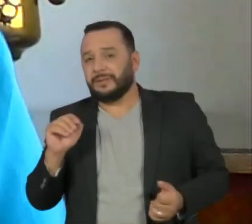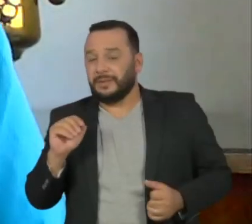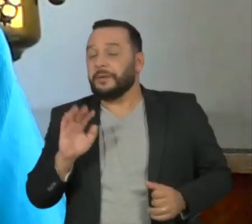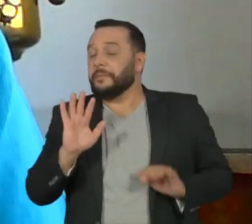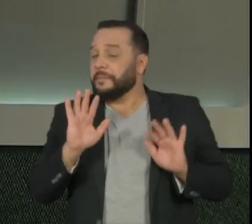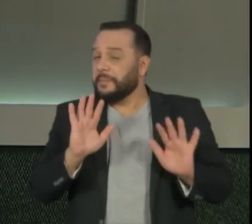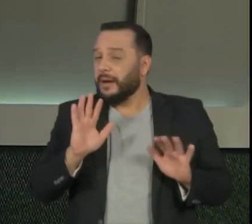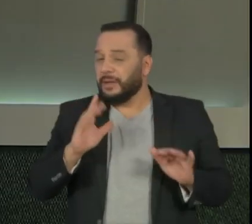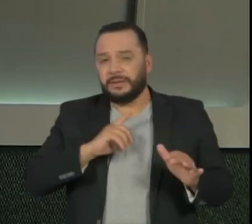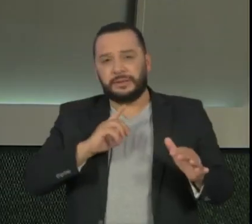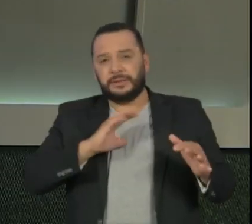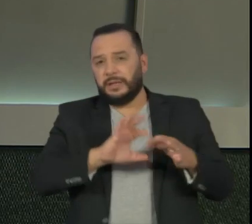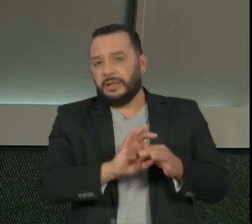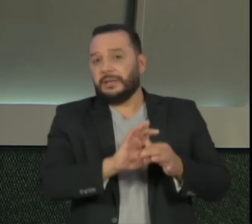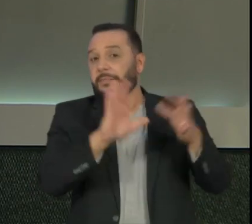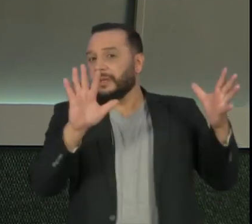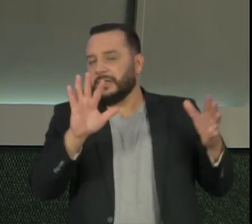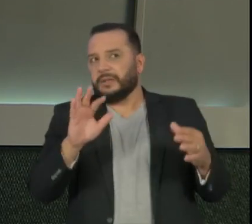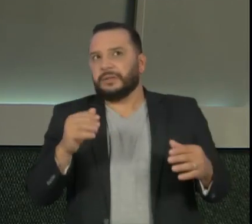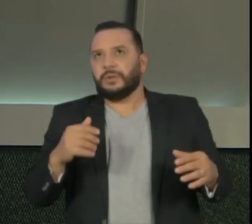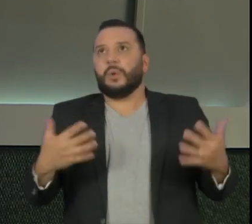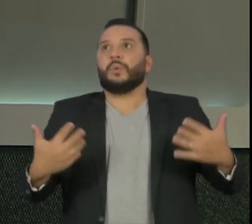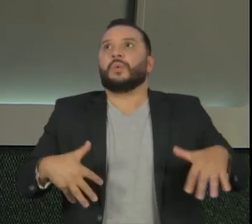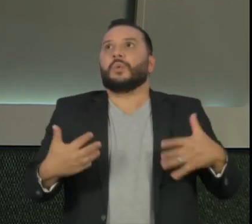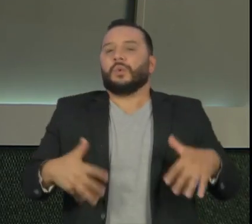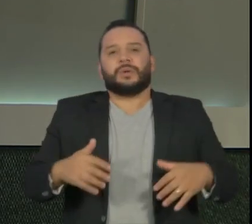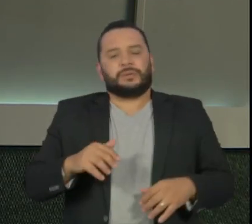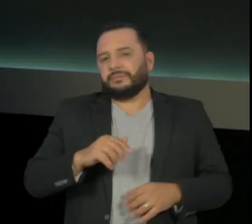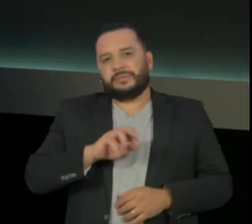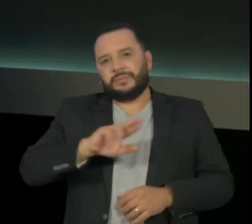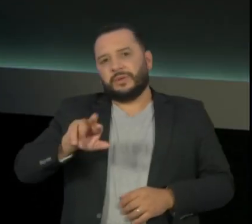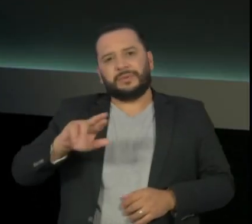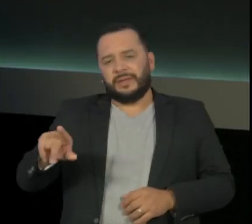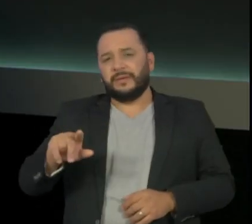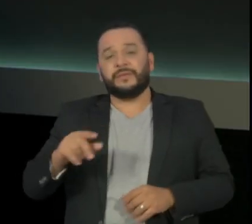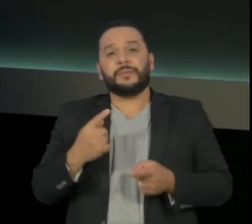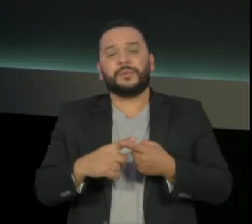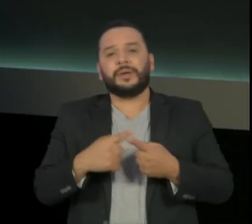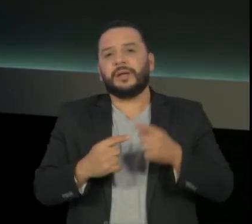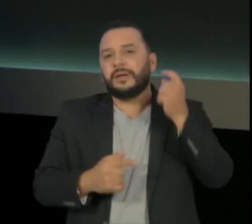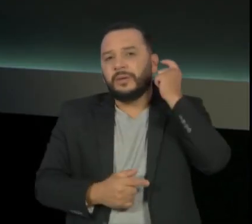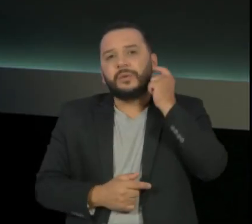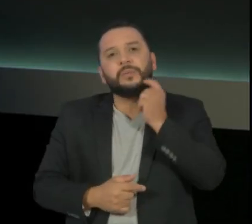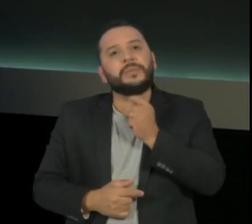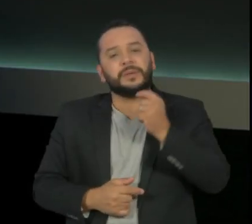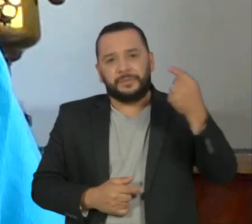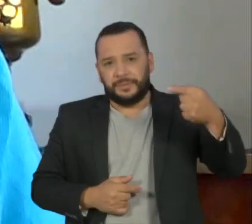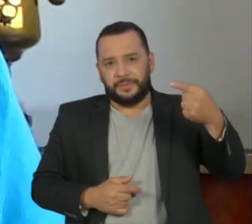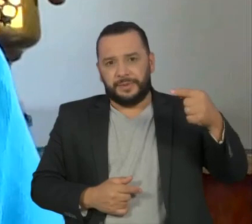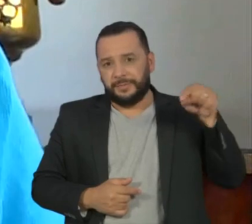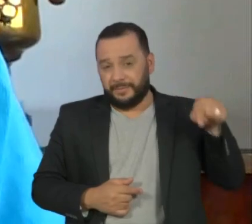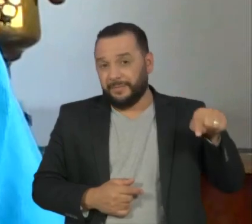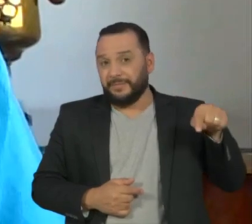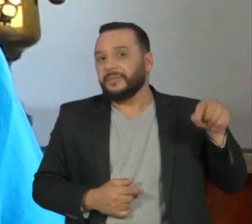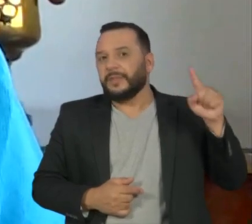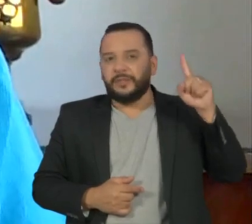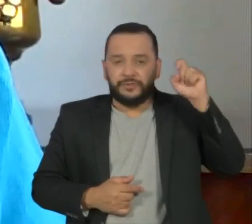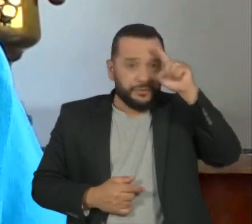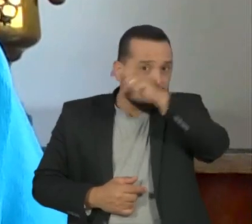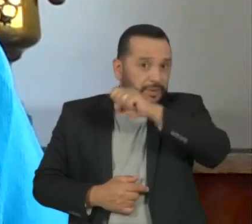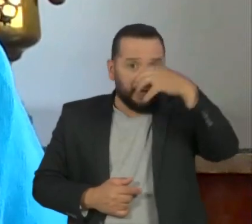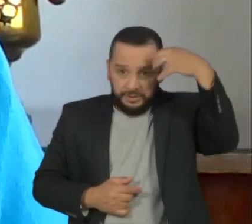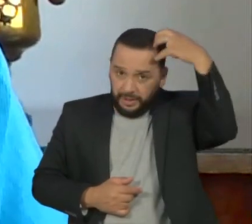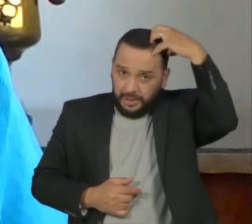grande, tanto que Dom Pedro I, depois que ficou com dificuldade de continuar imperador no